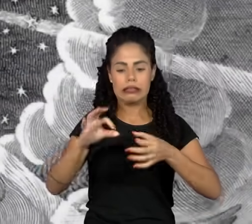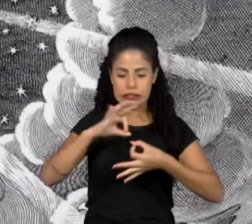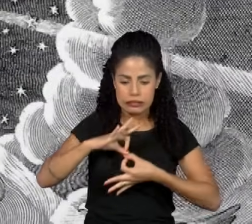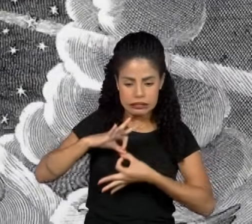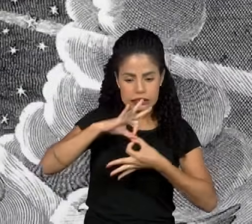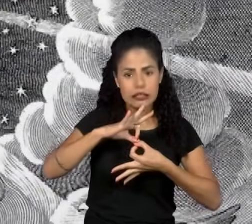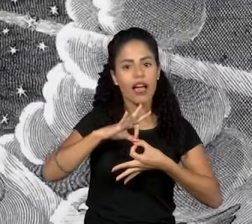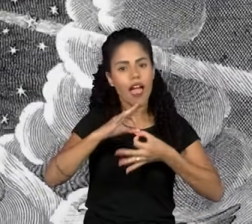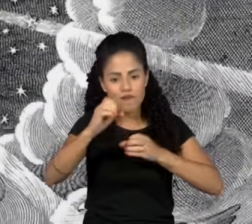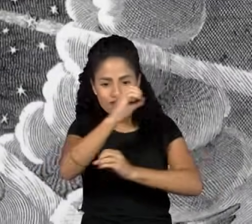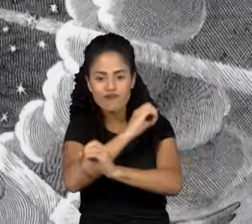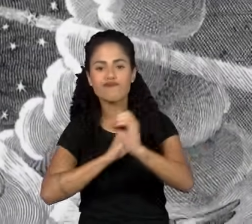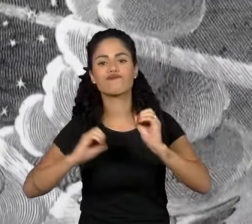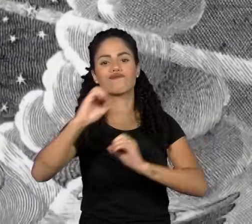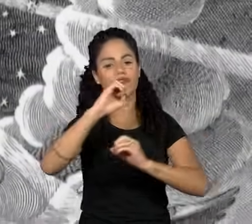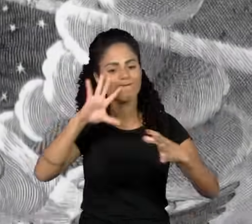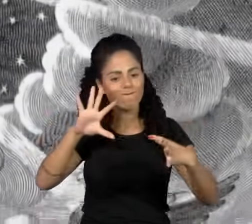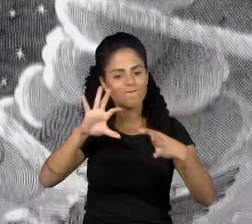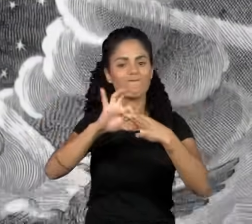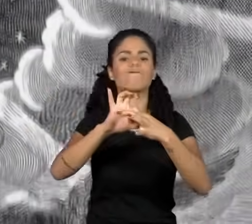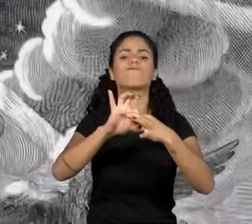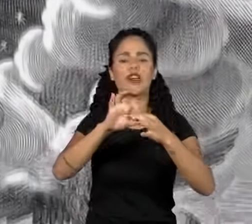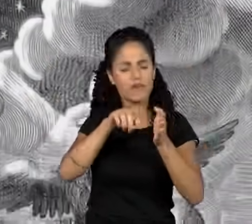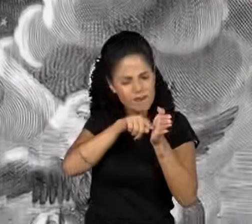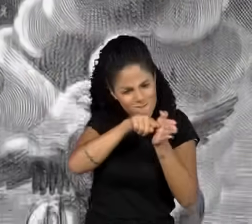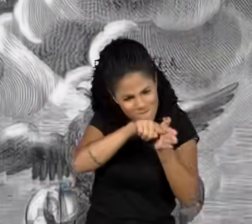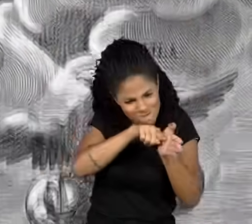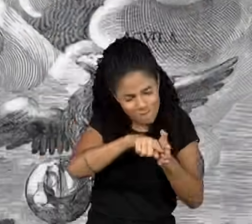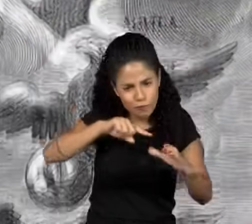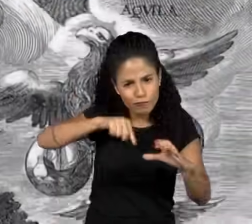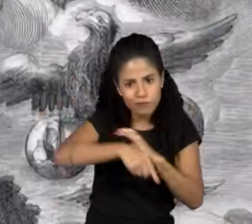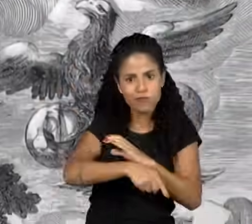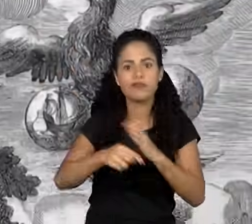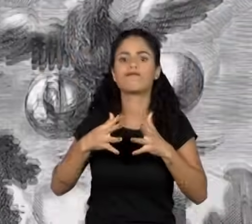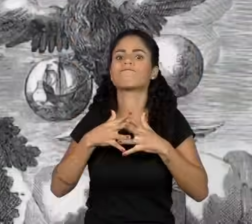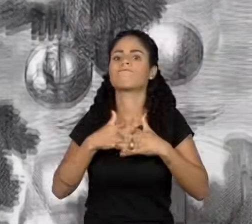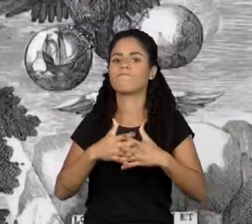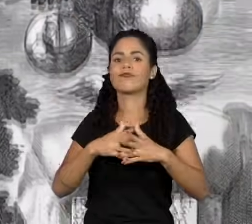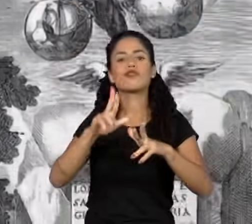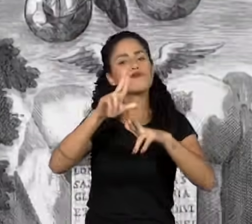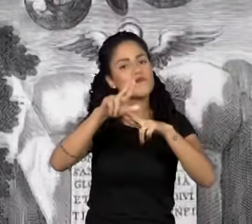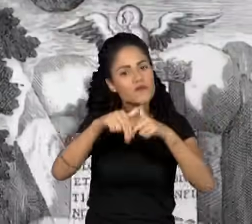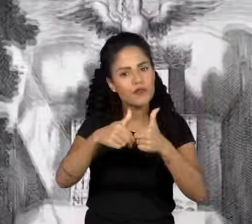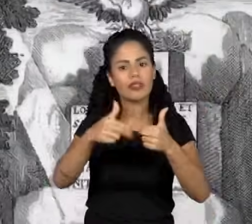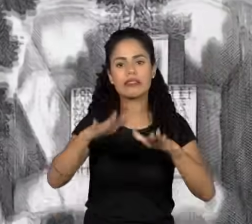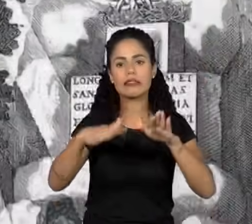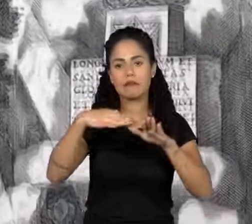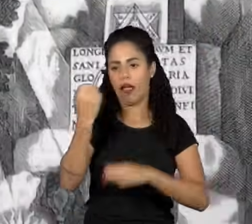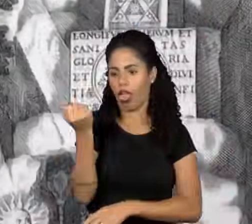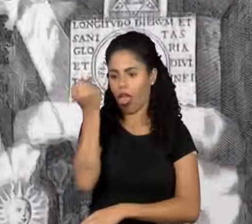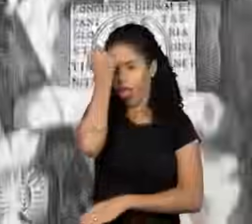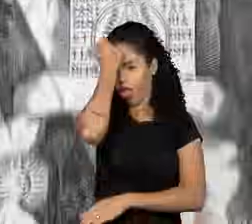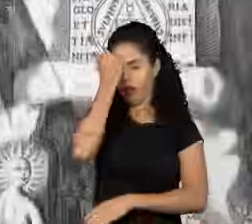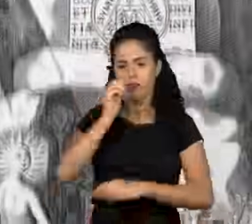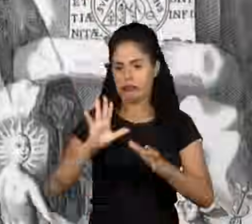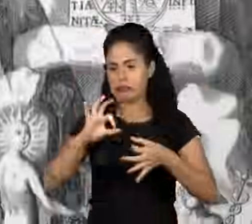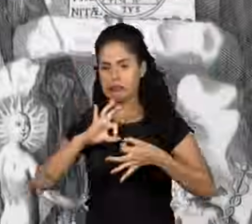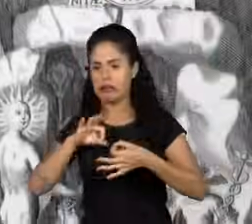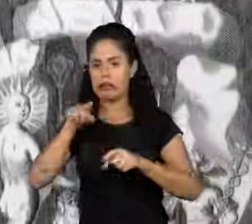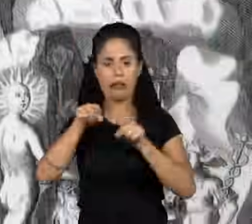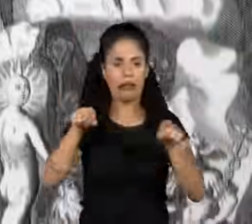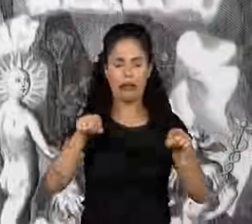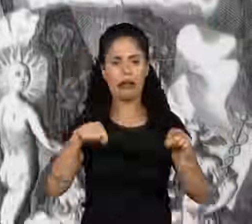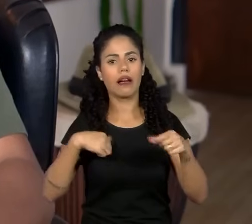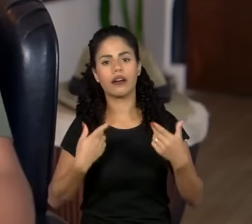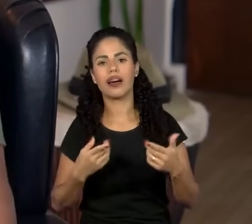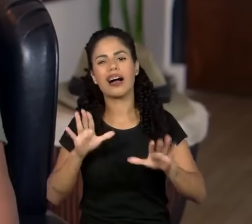signologia, é astrologia, é um pouquinho mais profundo e mais complexo. E aí essa questão do estereótipo, do signo, né, vira